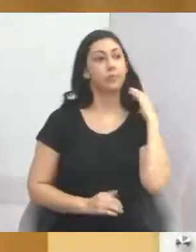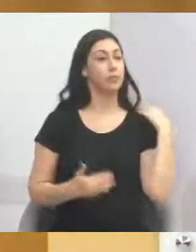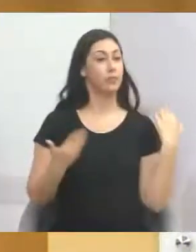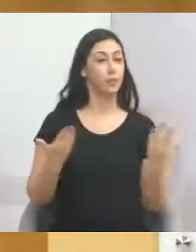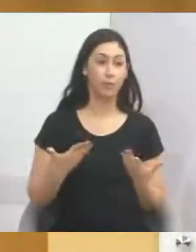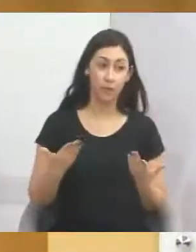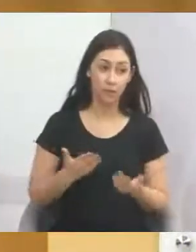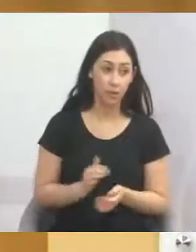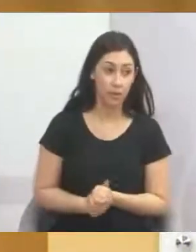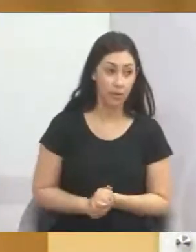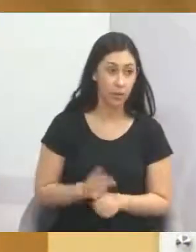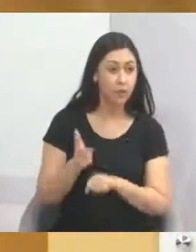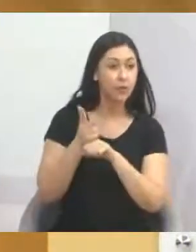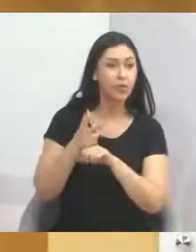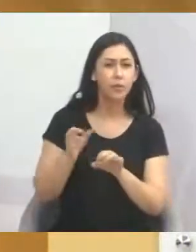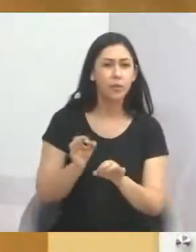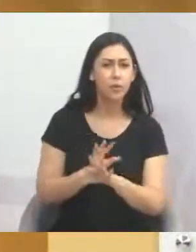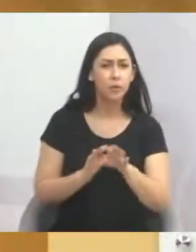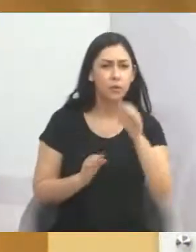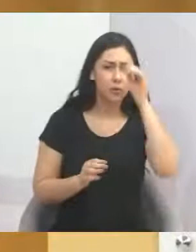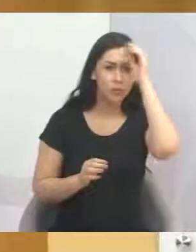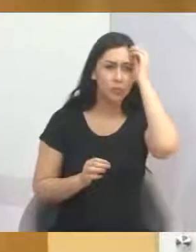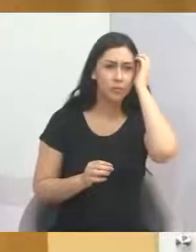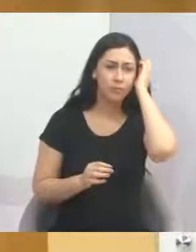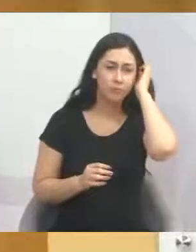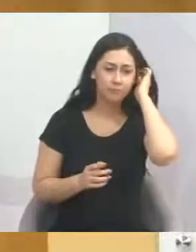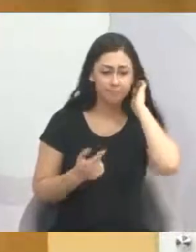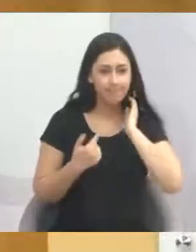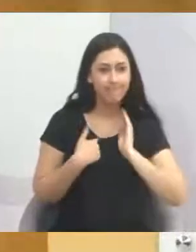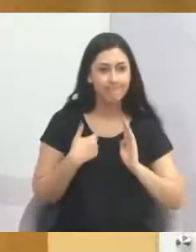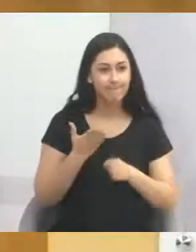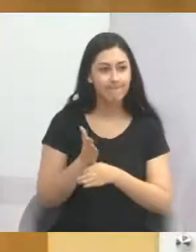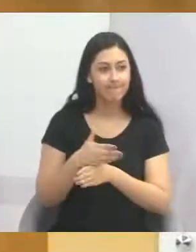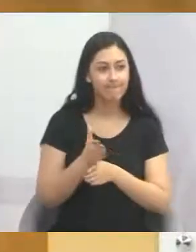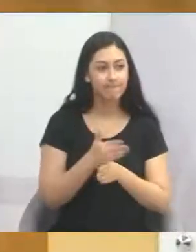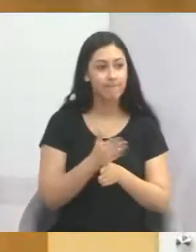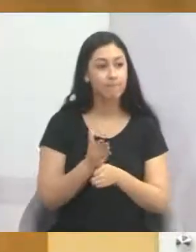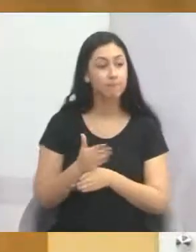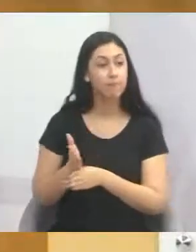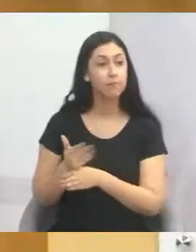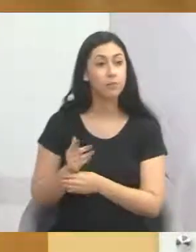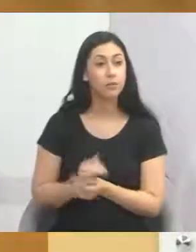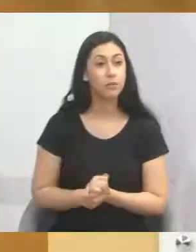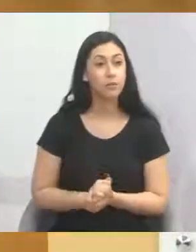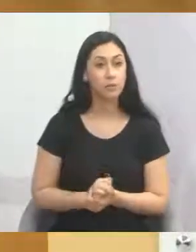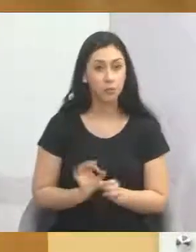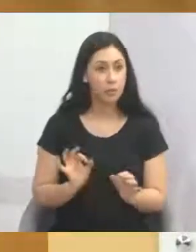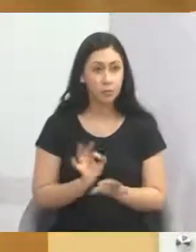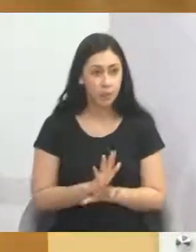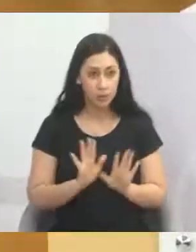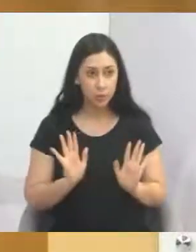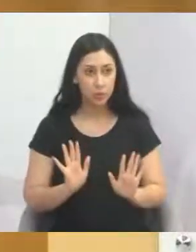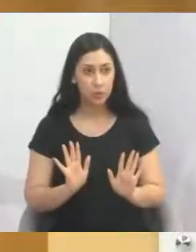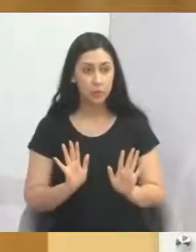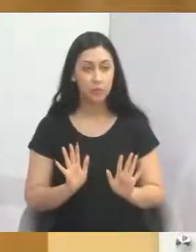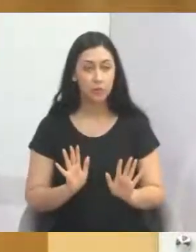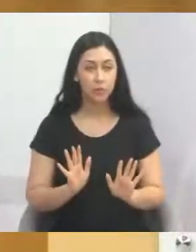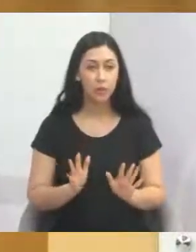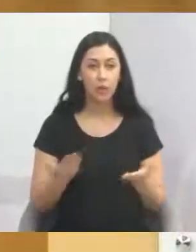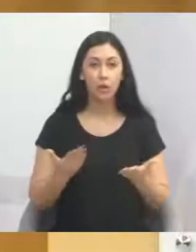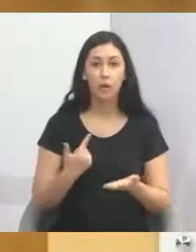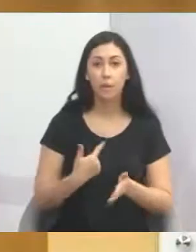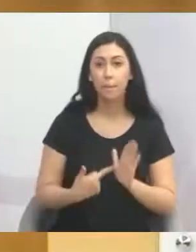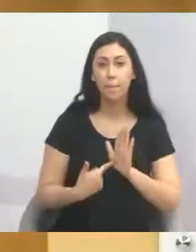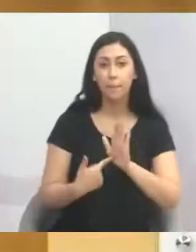vamos. Não tem mais vídeo? Será que tem mais vídeo? Que agora até eu fiquei perdido aqui agora, que não está marcado. Não tem mais vídeo, não, né? Se não tiver mais vídeo, vamos mostrar